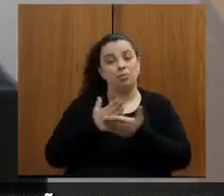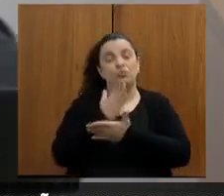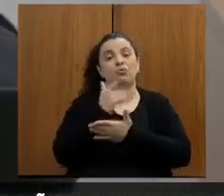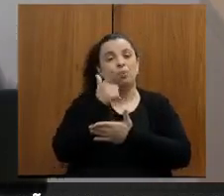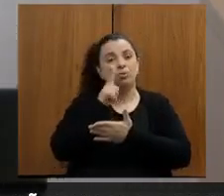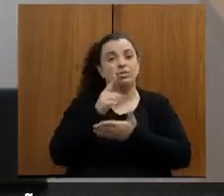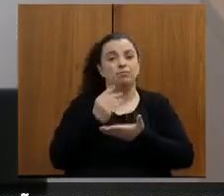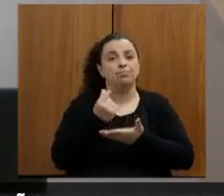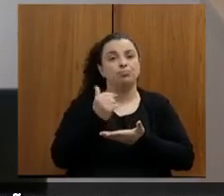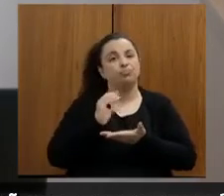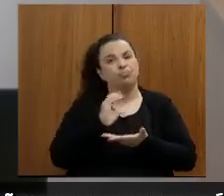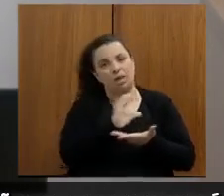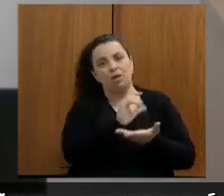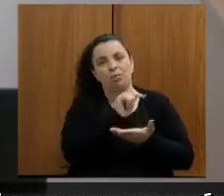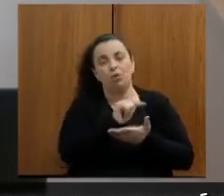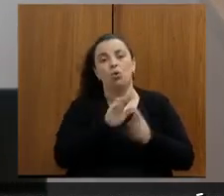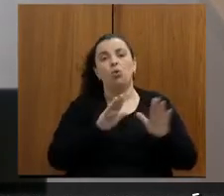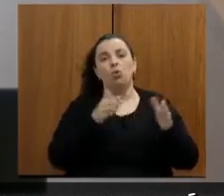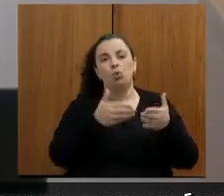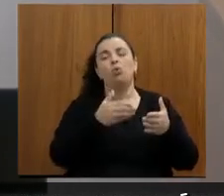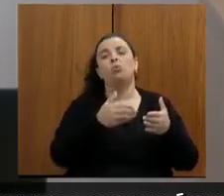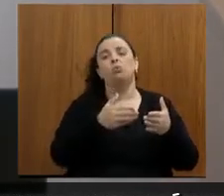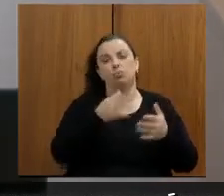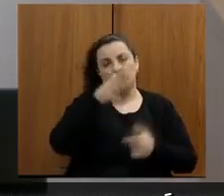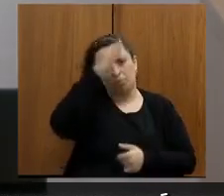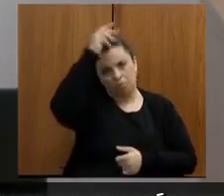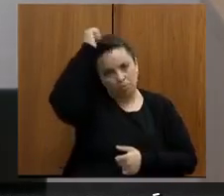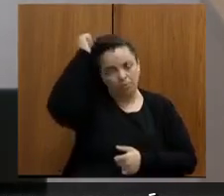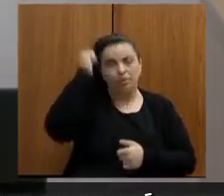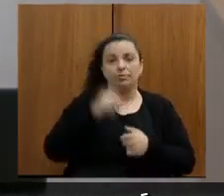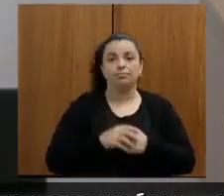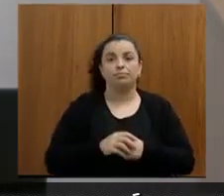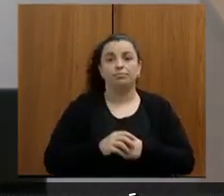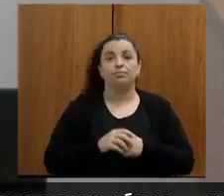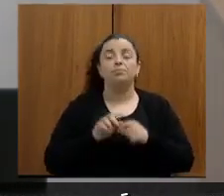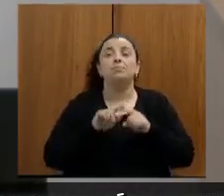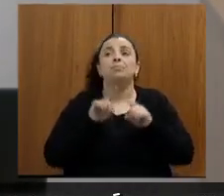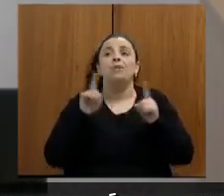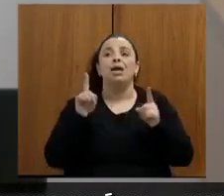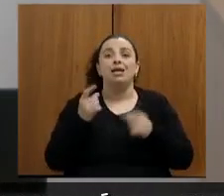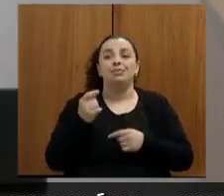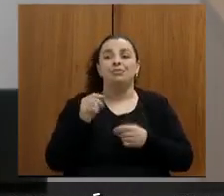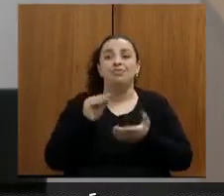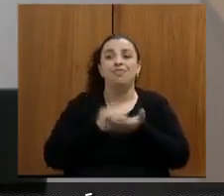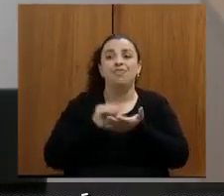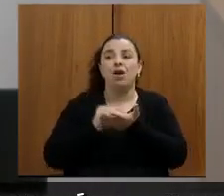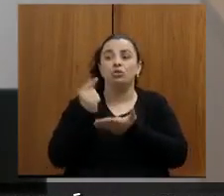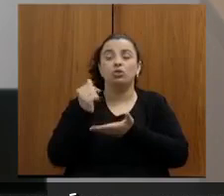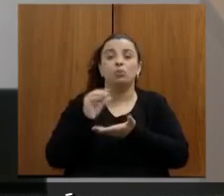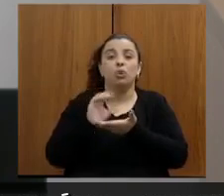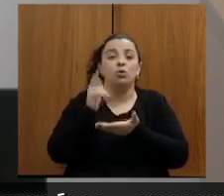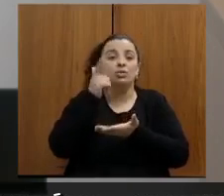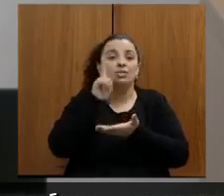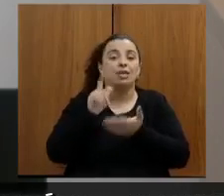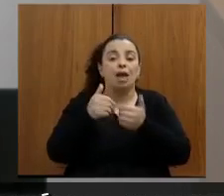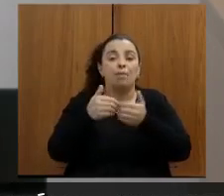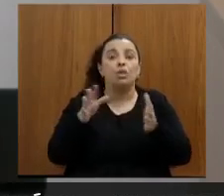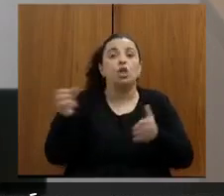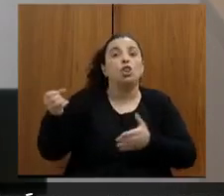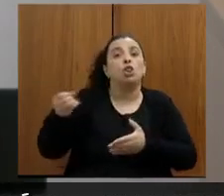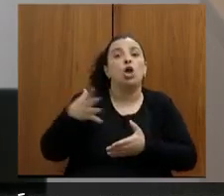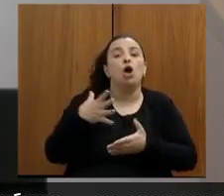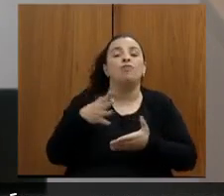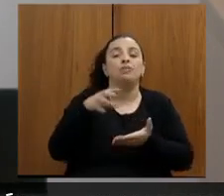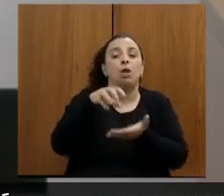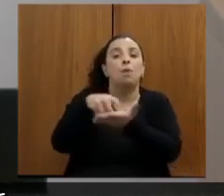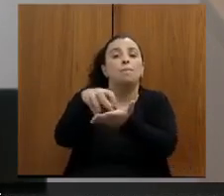estão longe de fazer frente aos investimentos para a criação de unidade unidade do Corpo de Bombeiros por menor que seja não